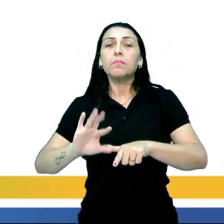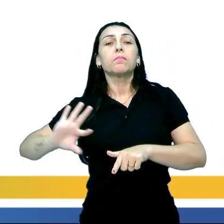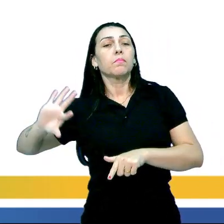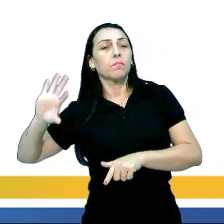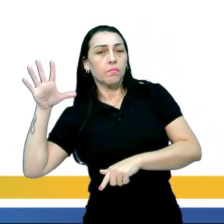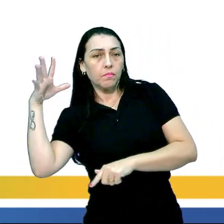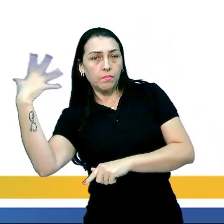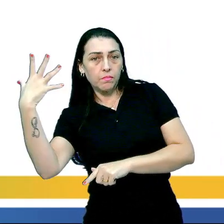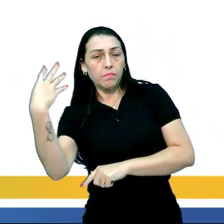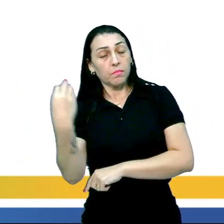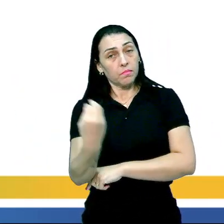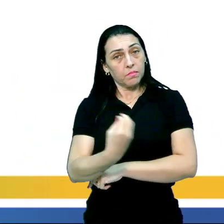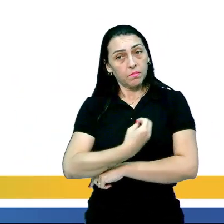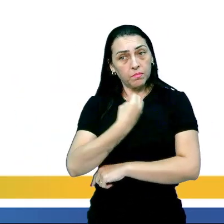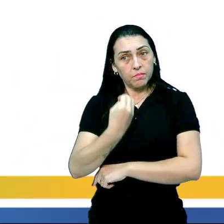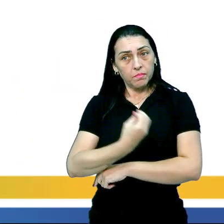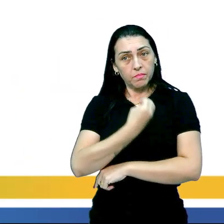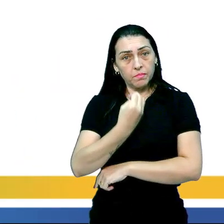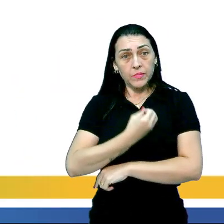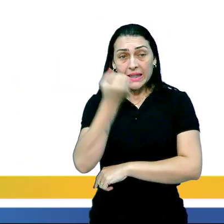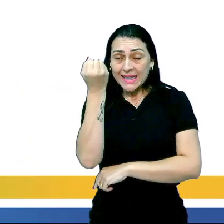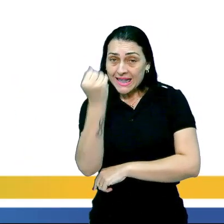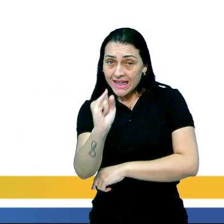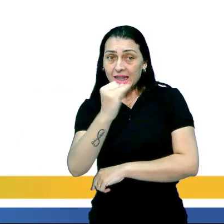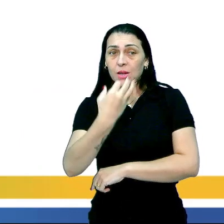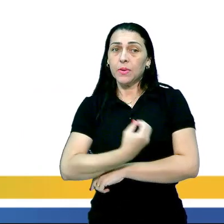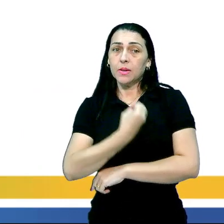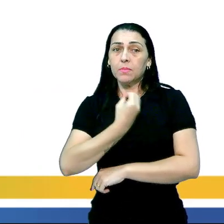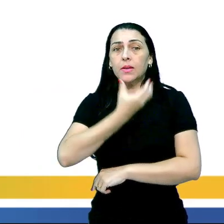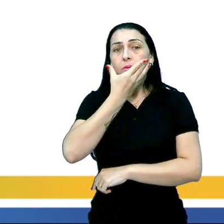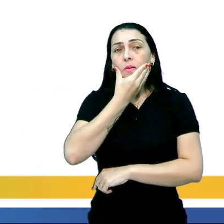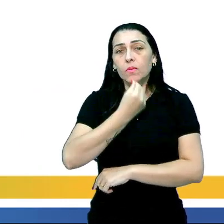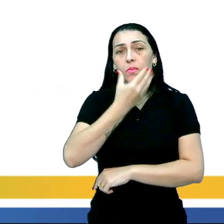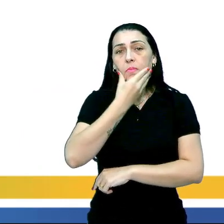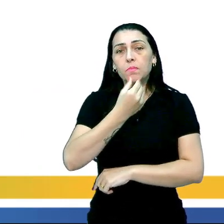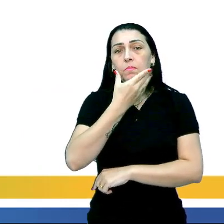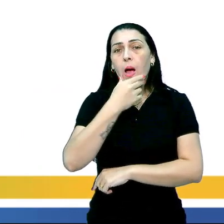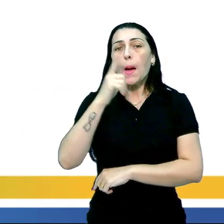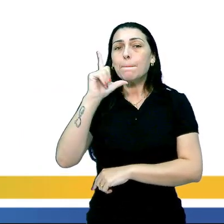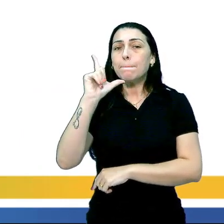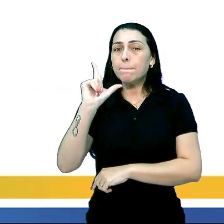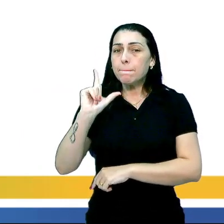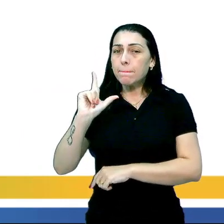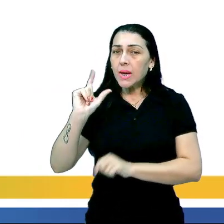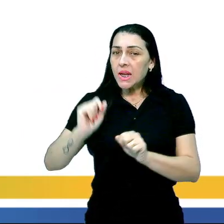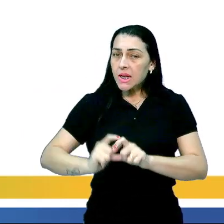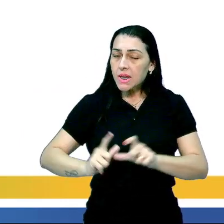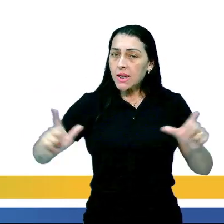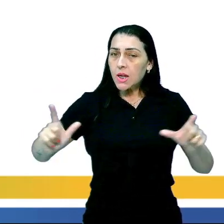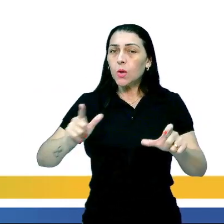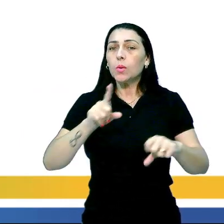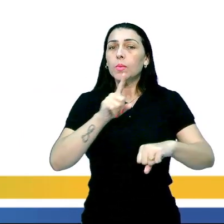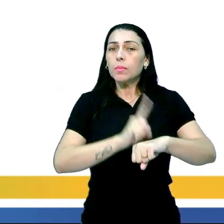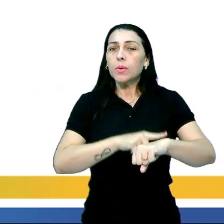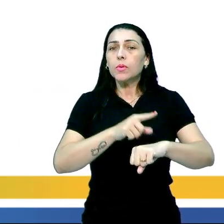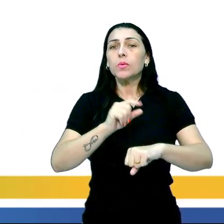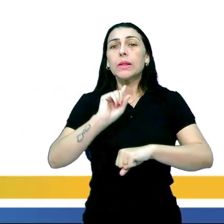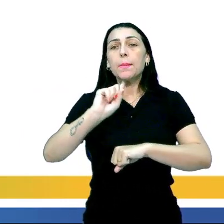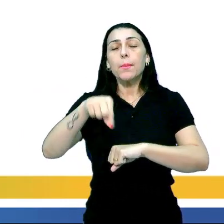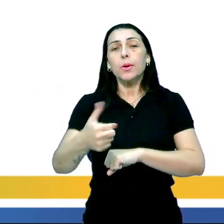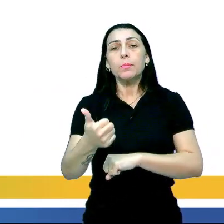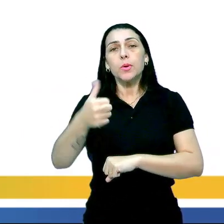do trabalho vem ocorrendo. Se a participação masculina pouco cresceu no